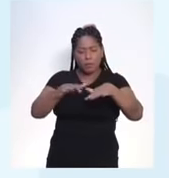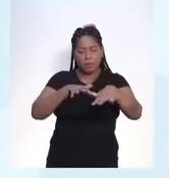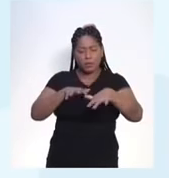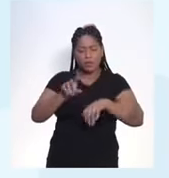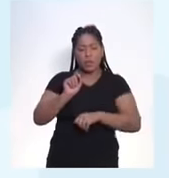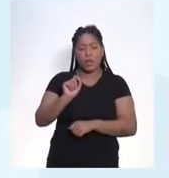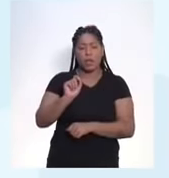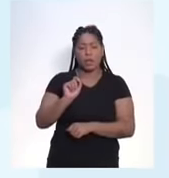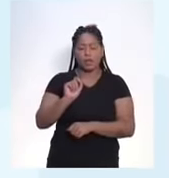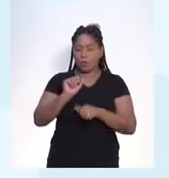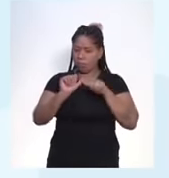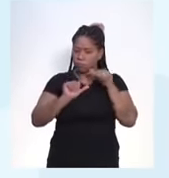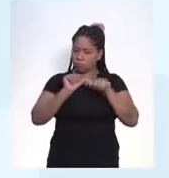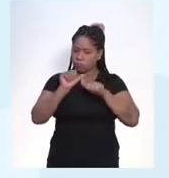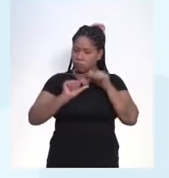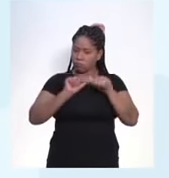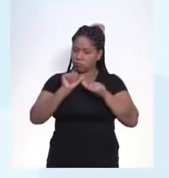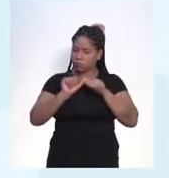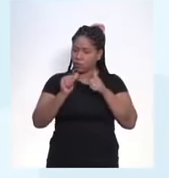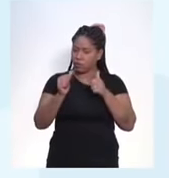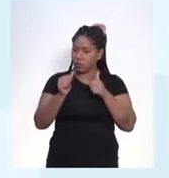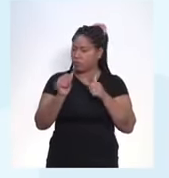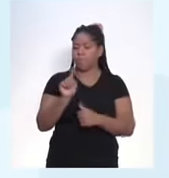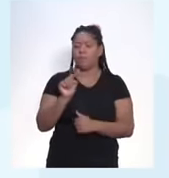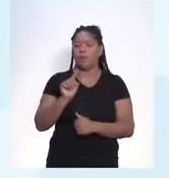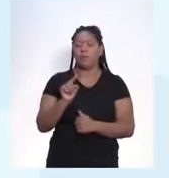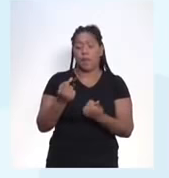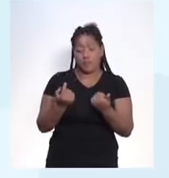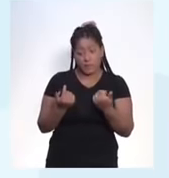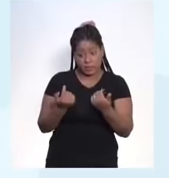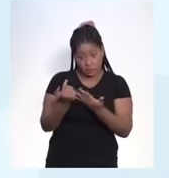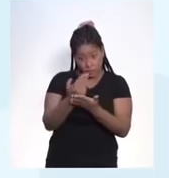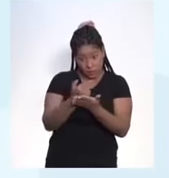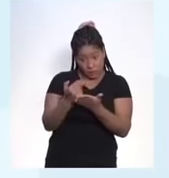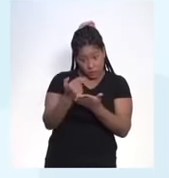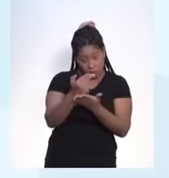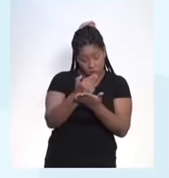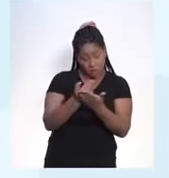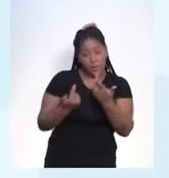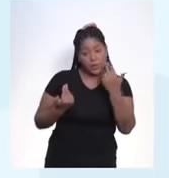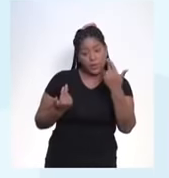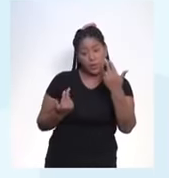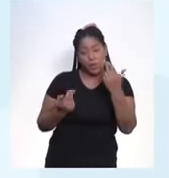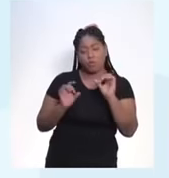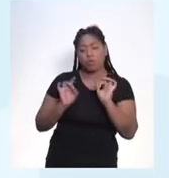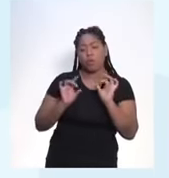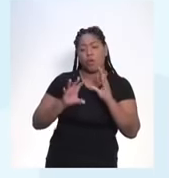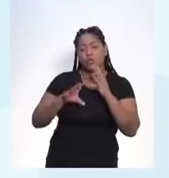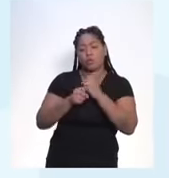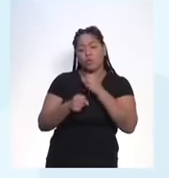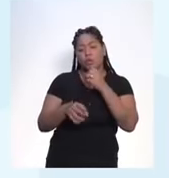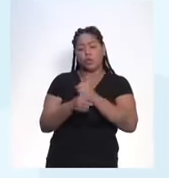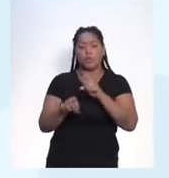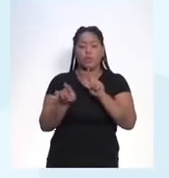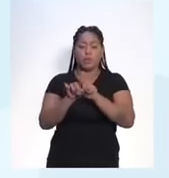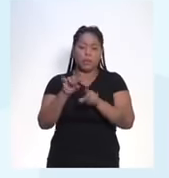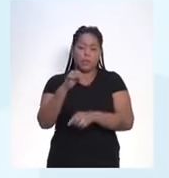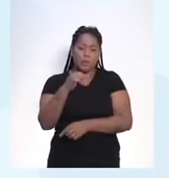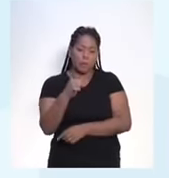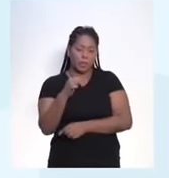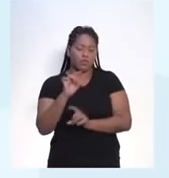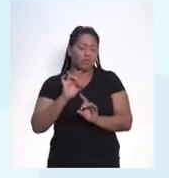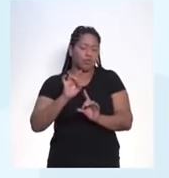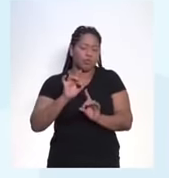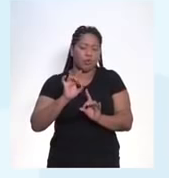eu não estou mudando a característica eu estou só somando ou subtraindo adicionando ou reduzindo